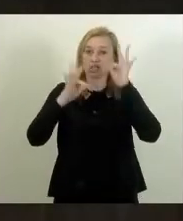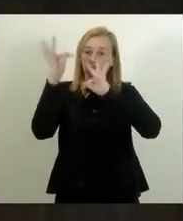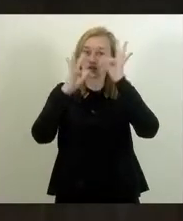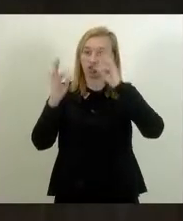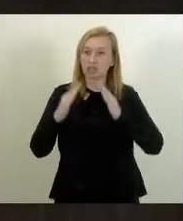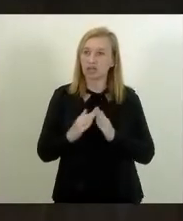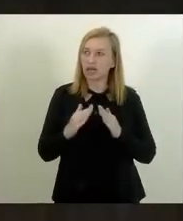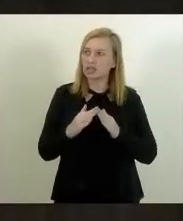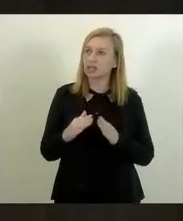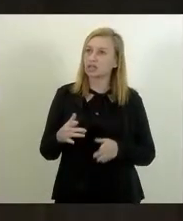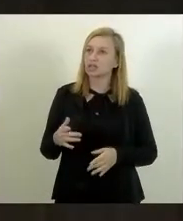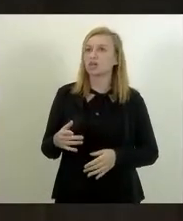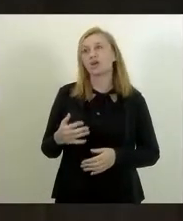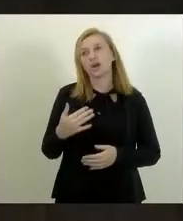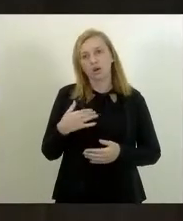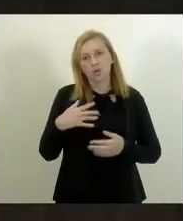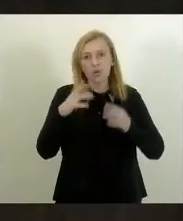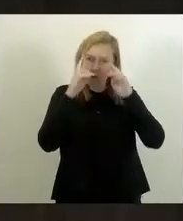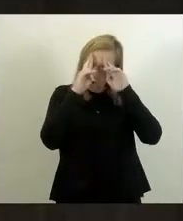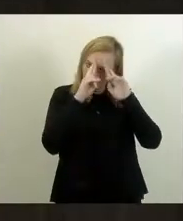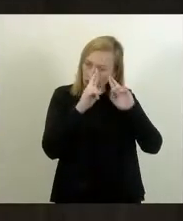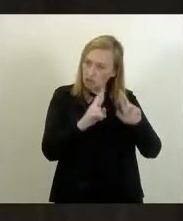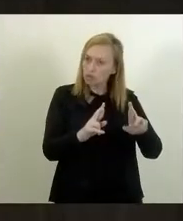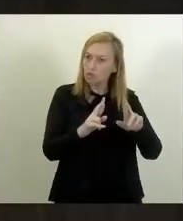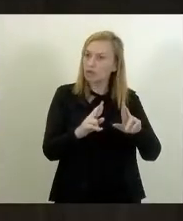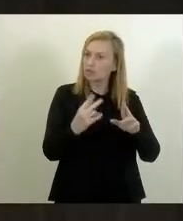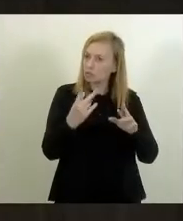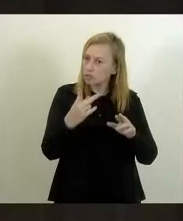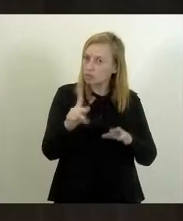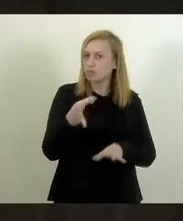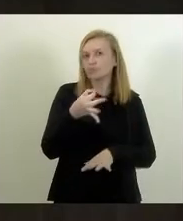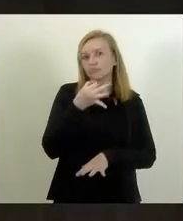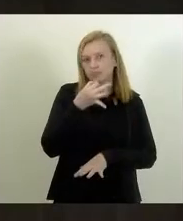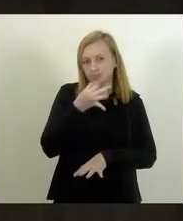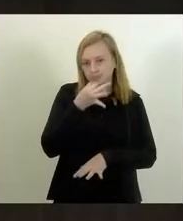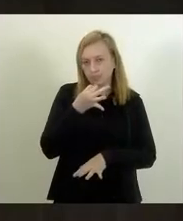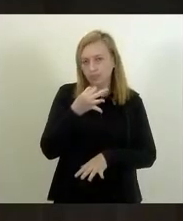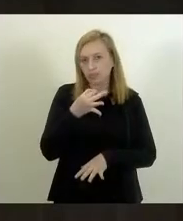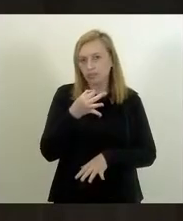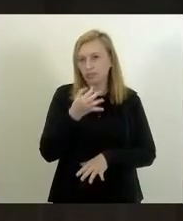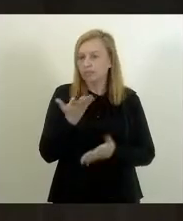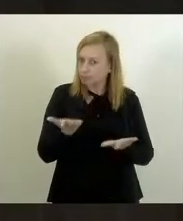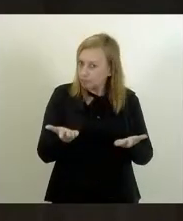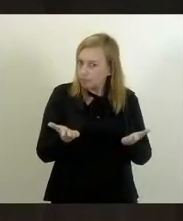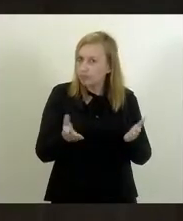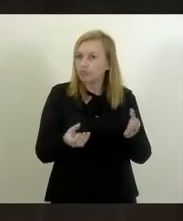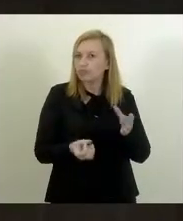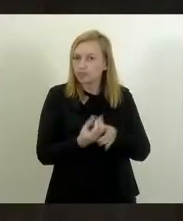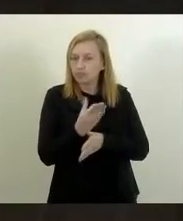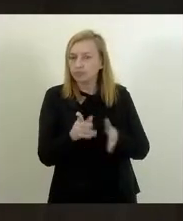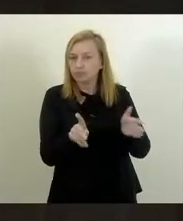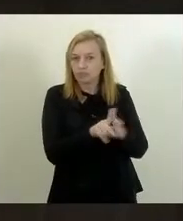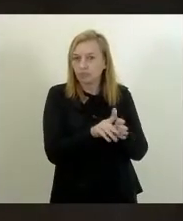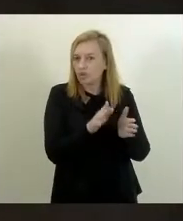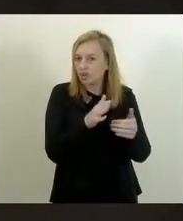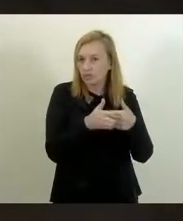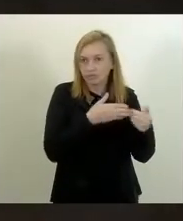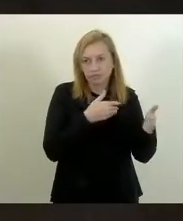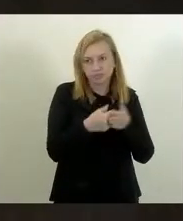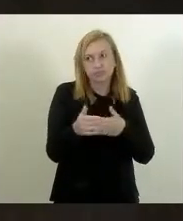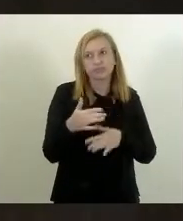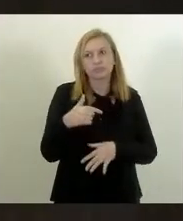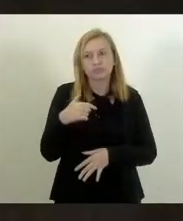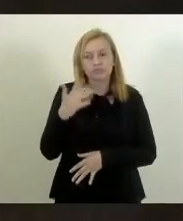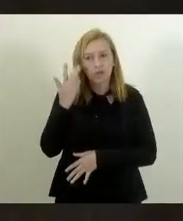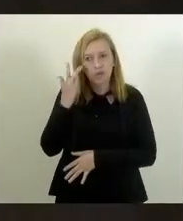considero, respeitando a iniciativa que todo deputado pode ter de apresentar qualquer projeto, por mais aberrante que seja, que eu